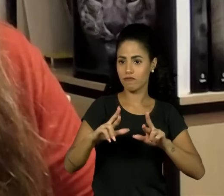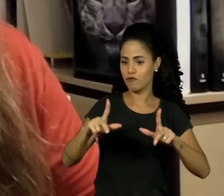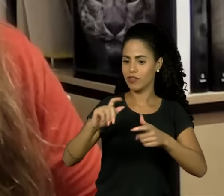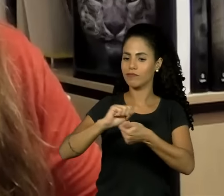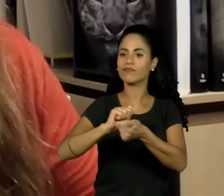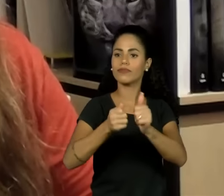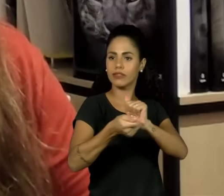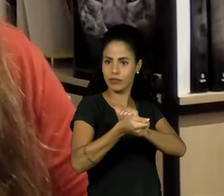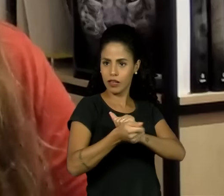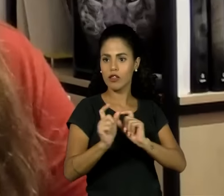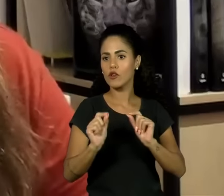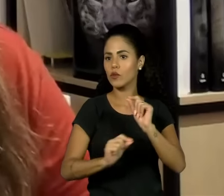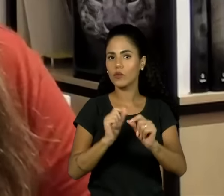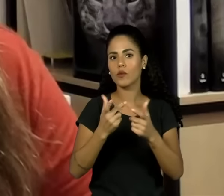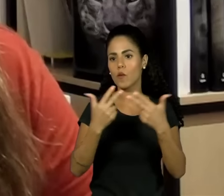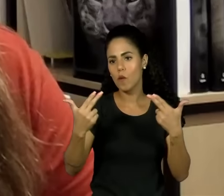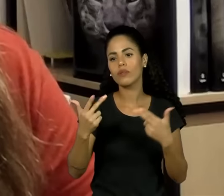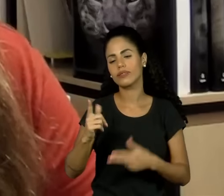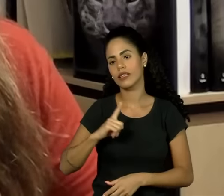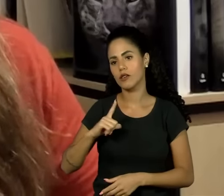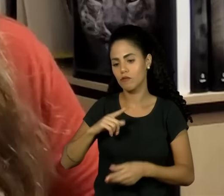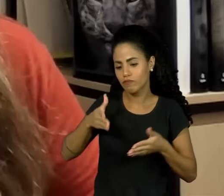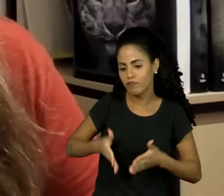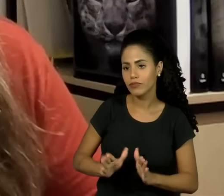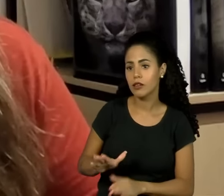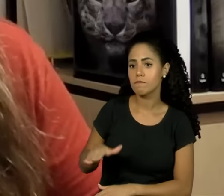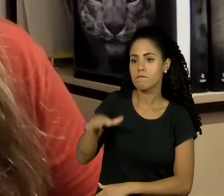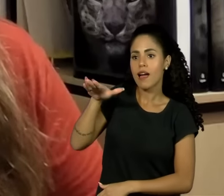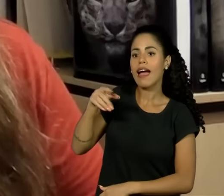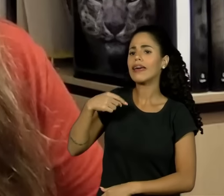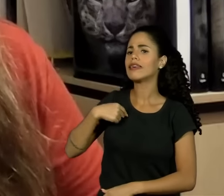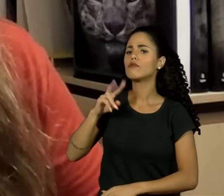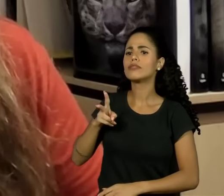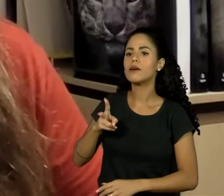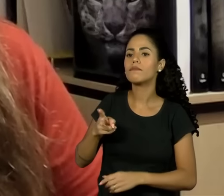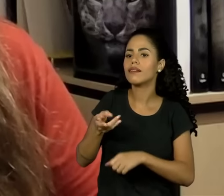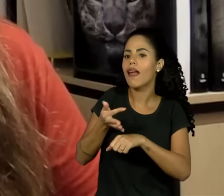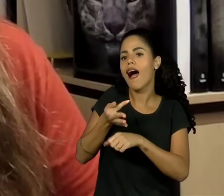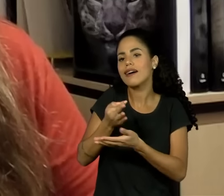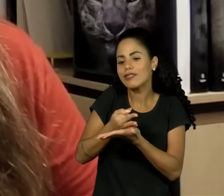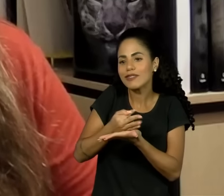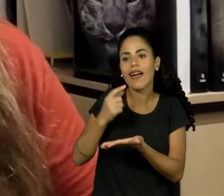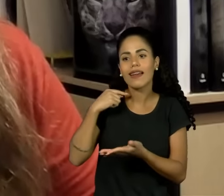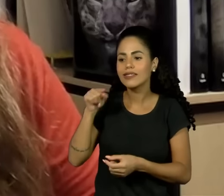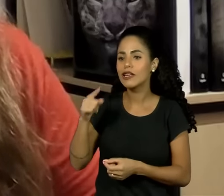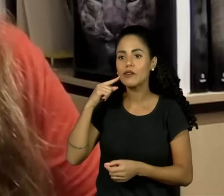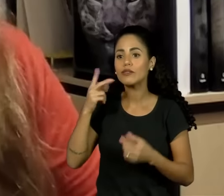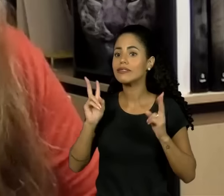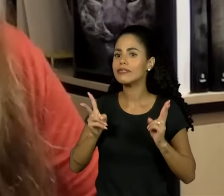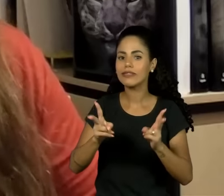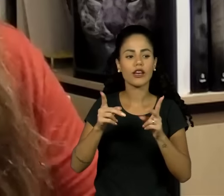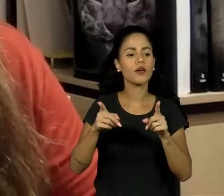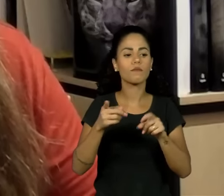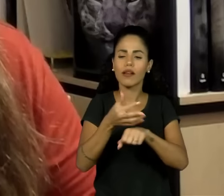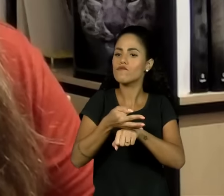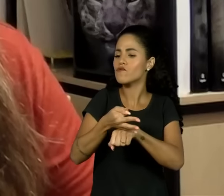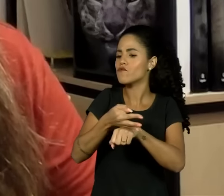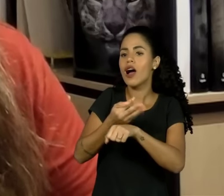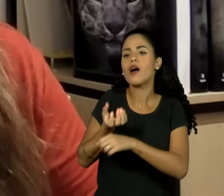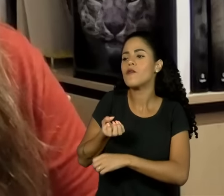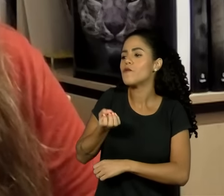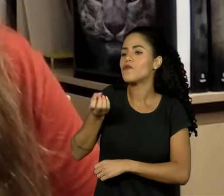pela monocultura de cana-de-açúcar, principalmente. E as minhas férias eu sempre passava no interior de Minas Gerais, que você tem aquelas